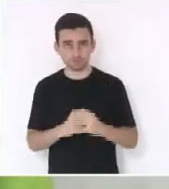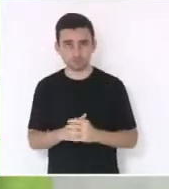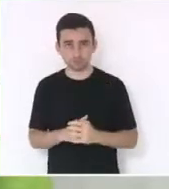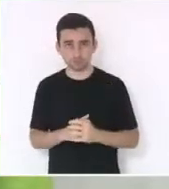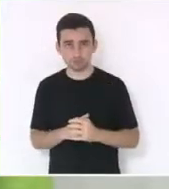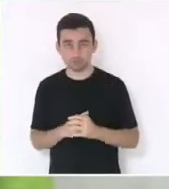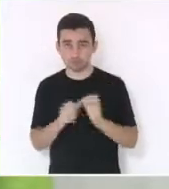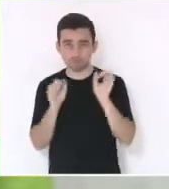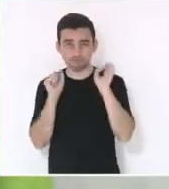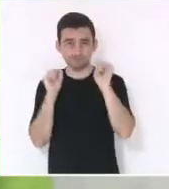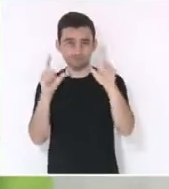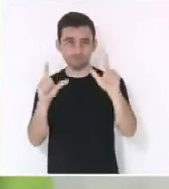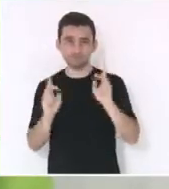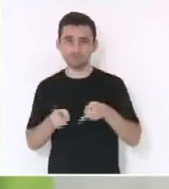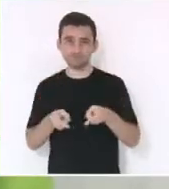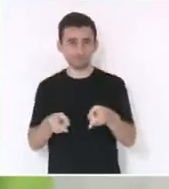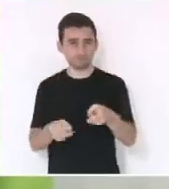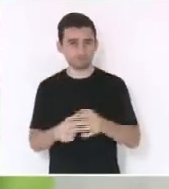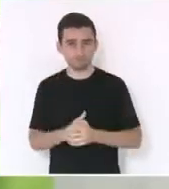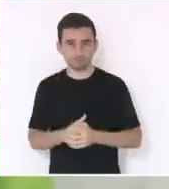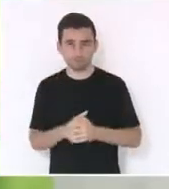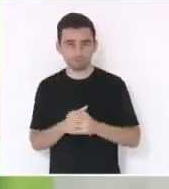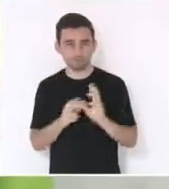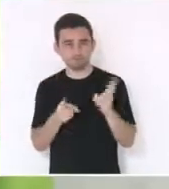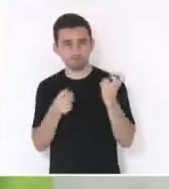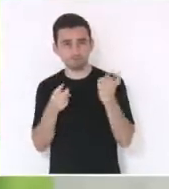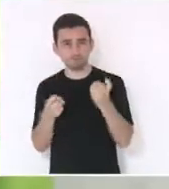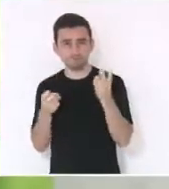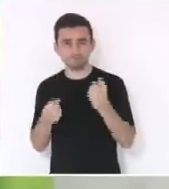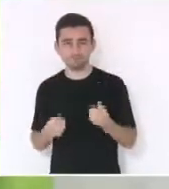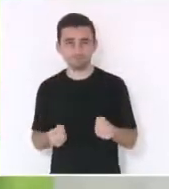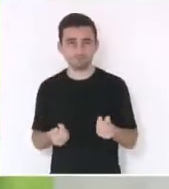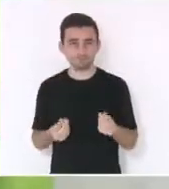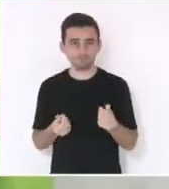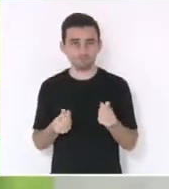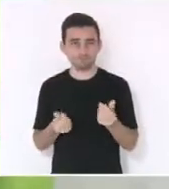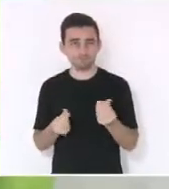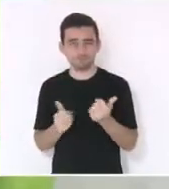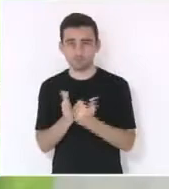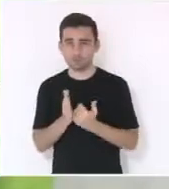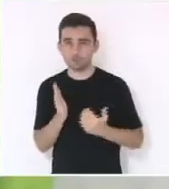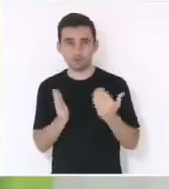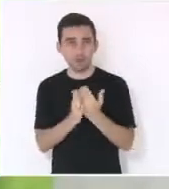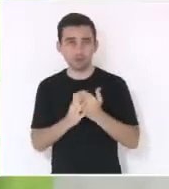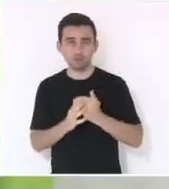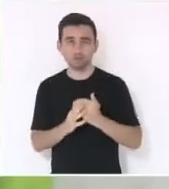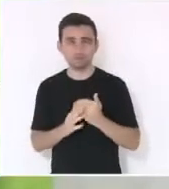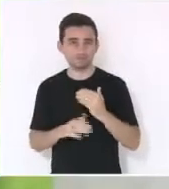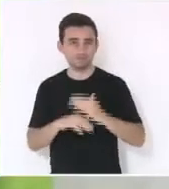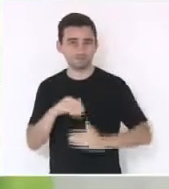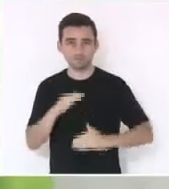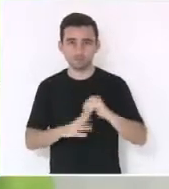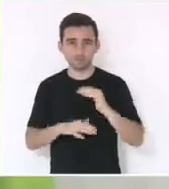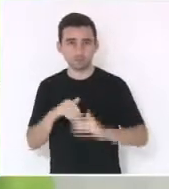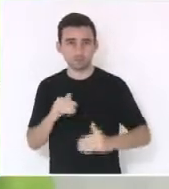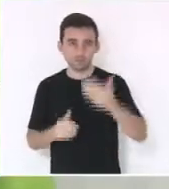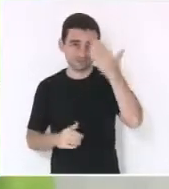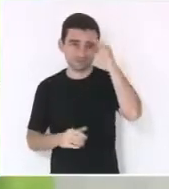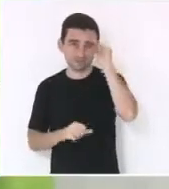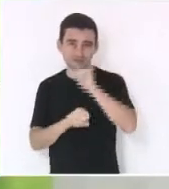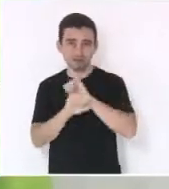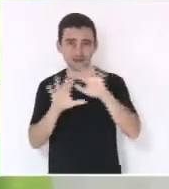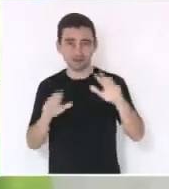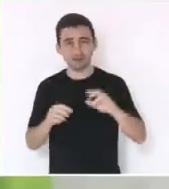sentinela, de ter a percepção aguçada, a sensibilidade aperfeiçoada, para tentar traduzir na essência o